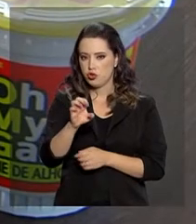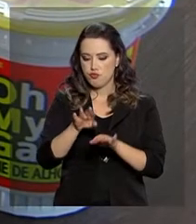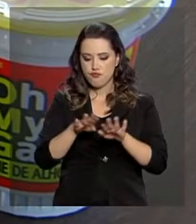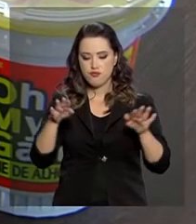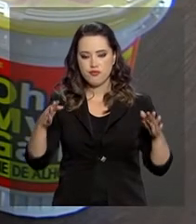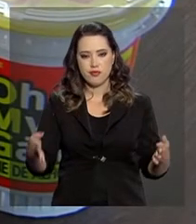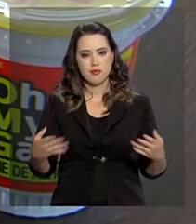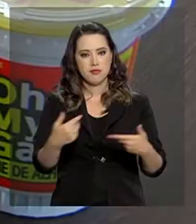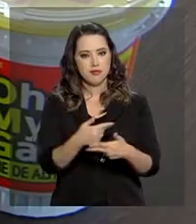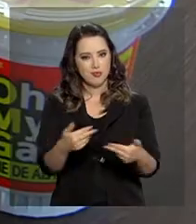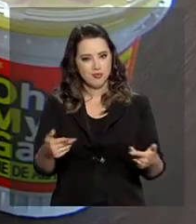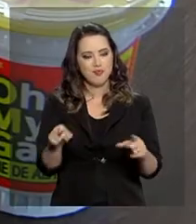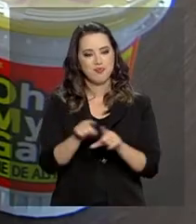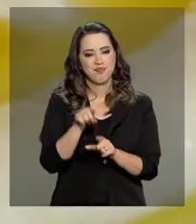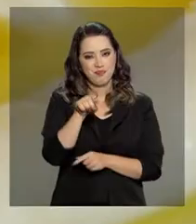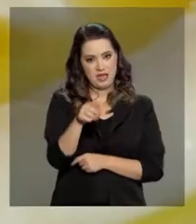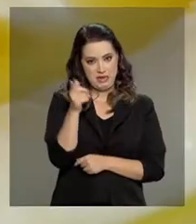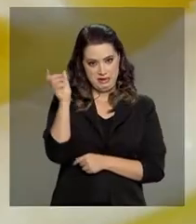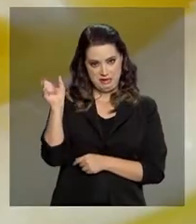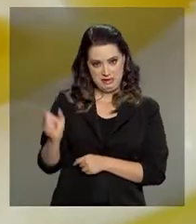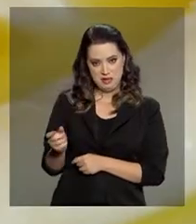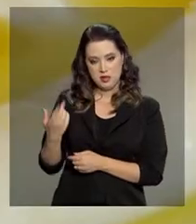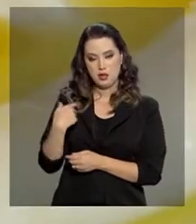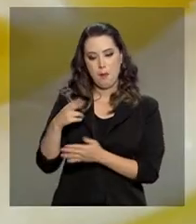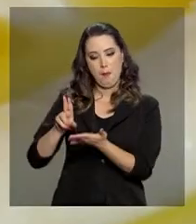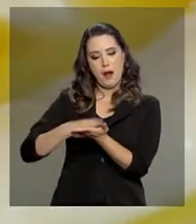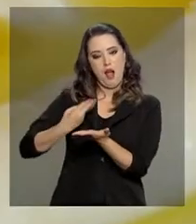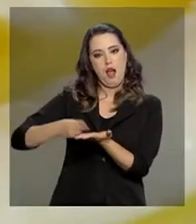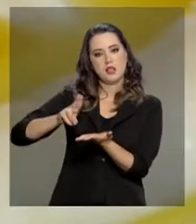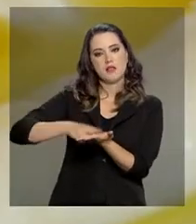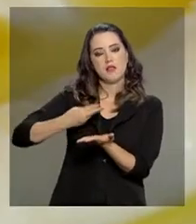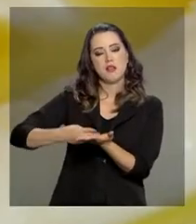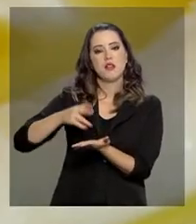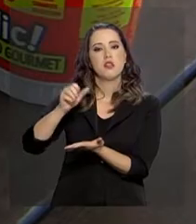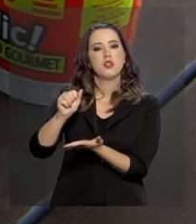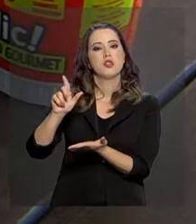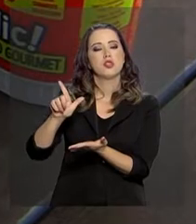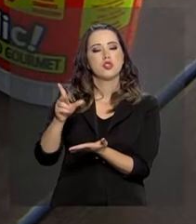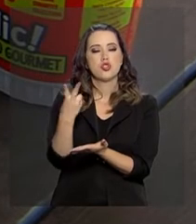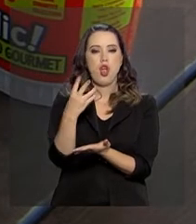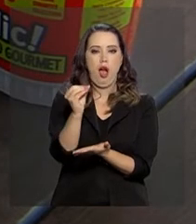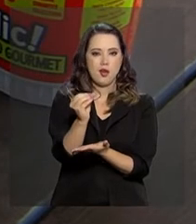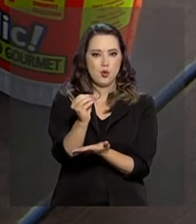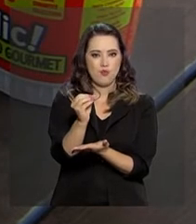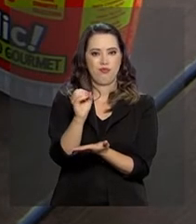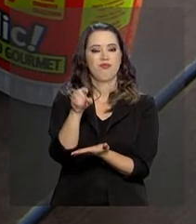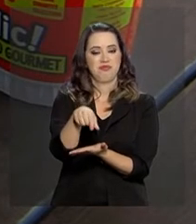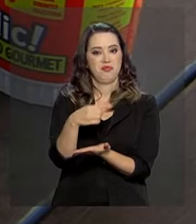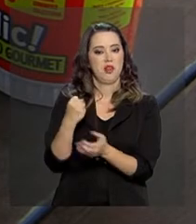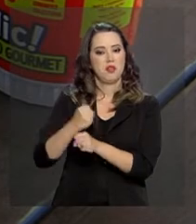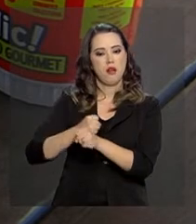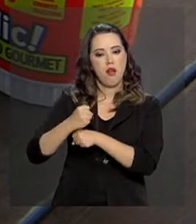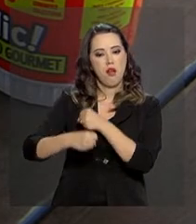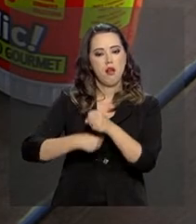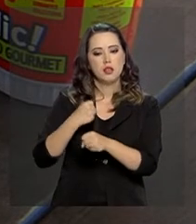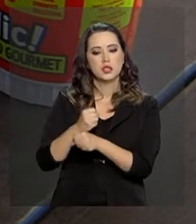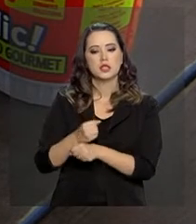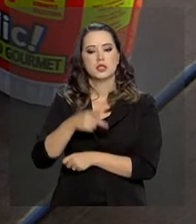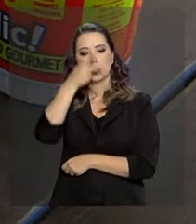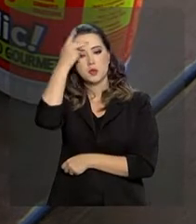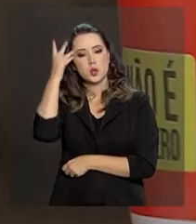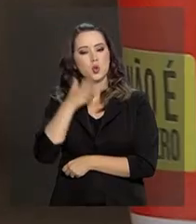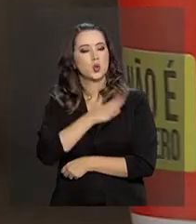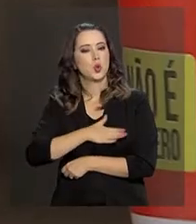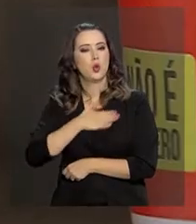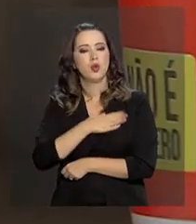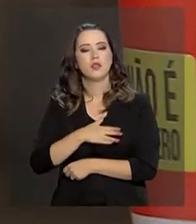essa pasta de alho e gourmet cremosa receita do próprio restaurante que há anos seduzir os clientes que chegam a